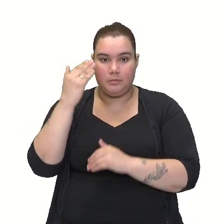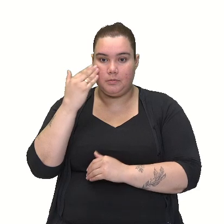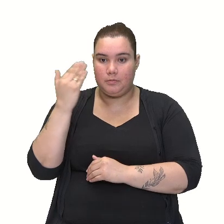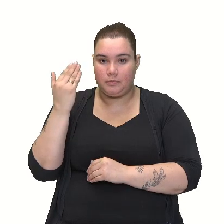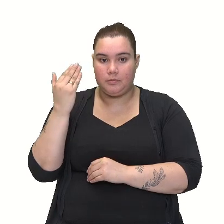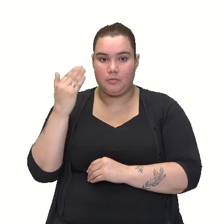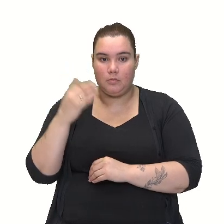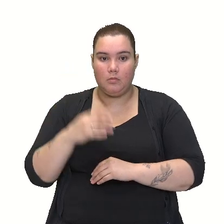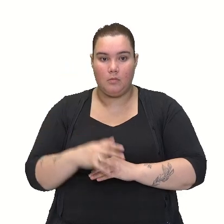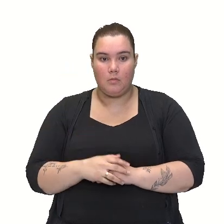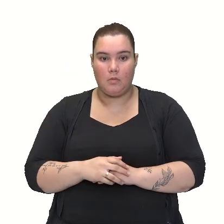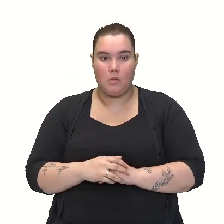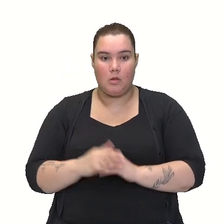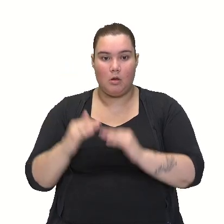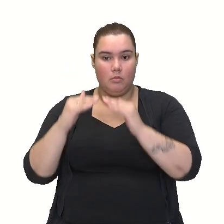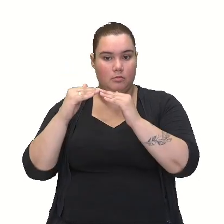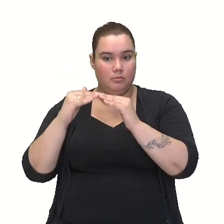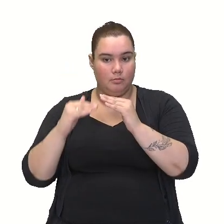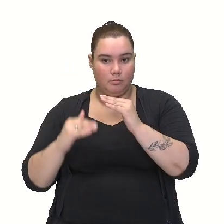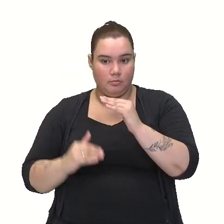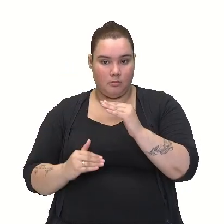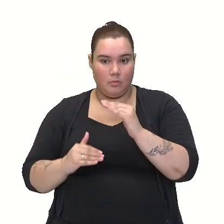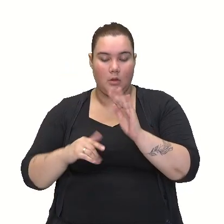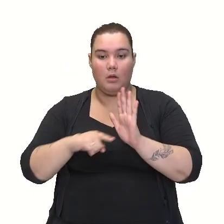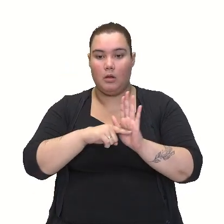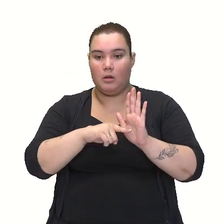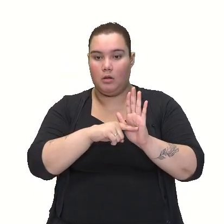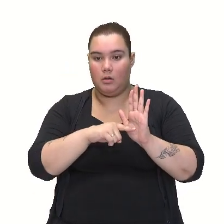Positiva aqui e aqui a parte